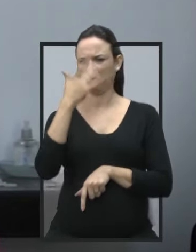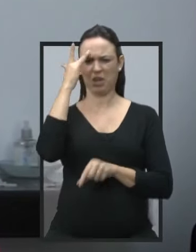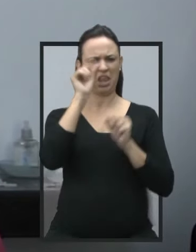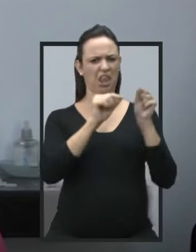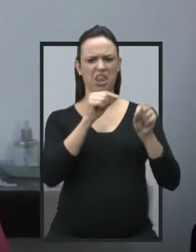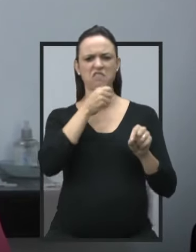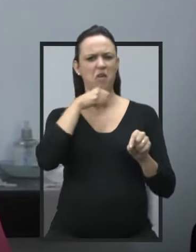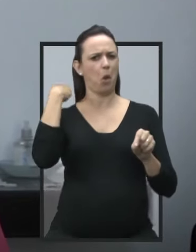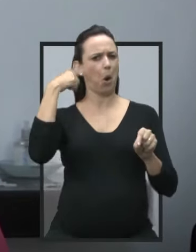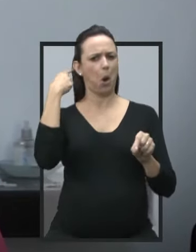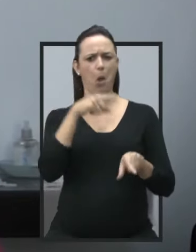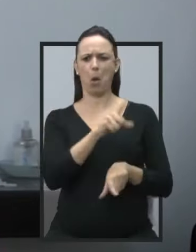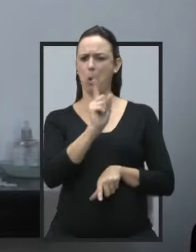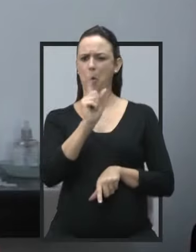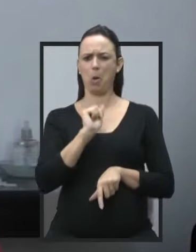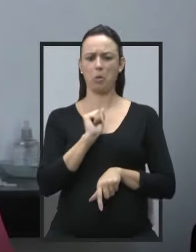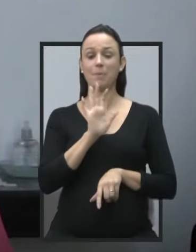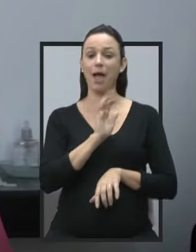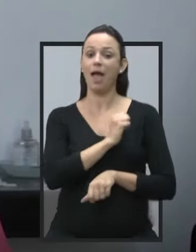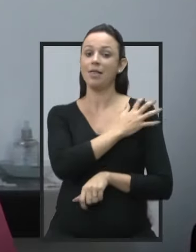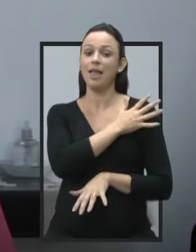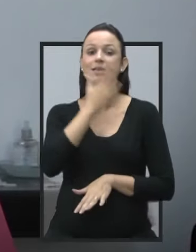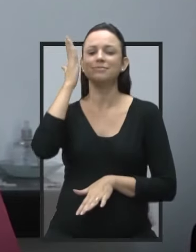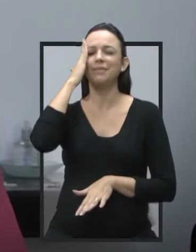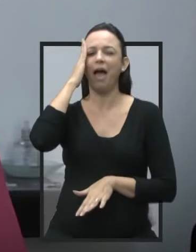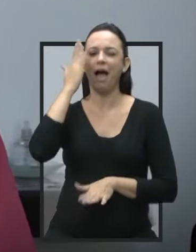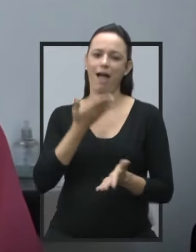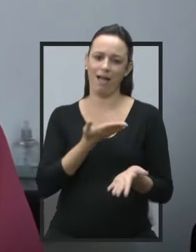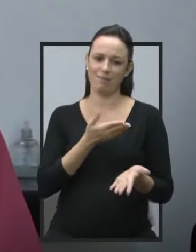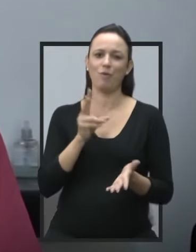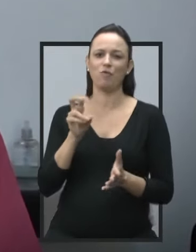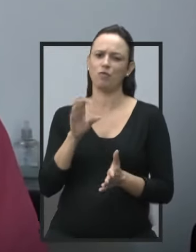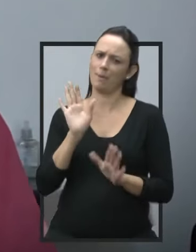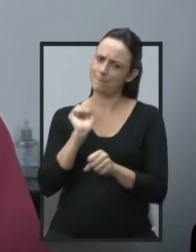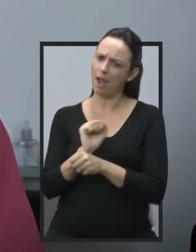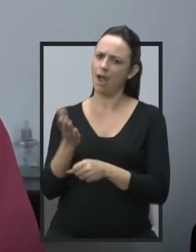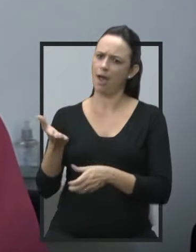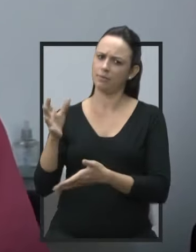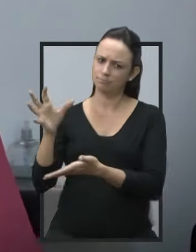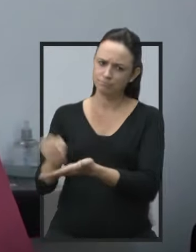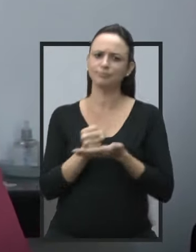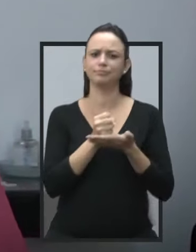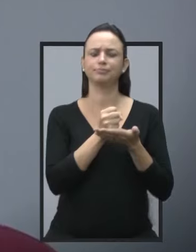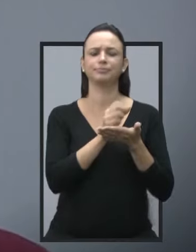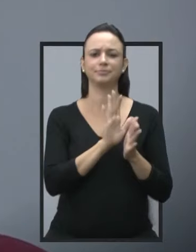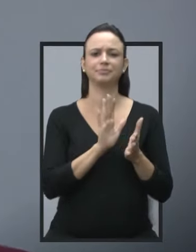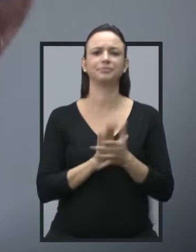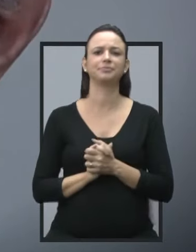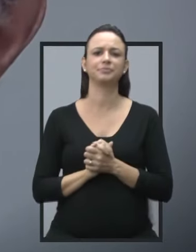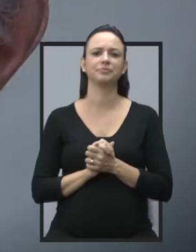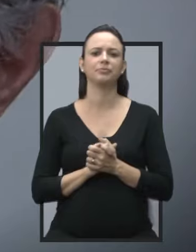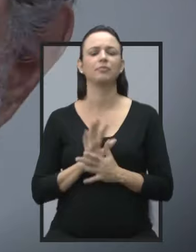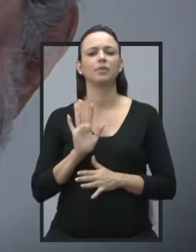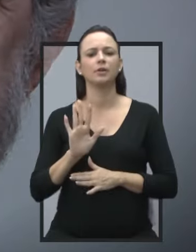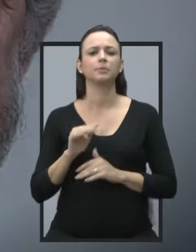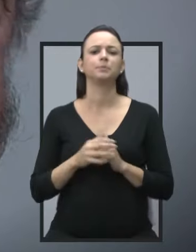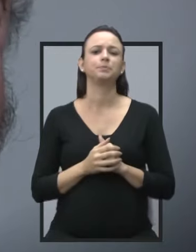não sei quem é esse velho louco aí. Aí o tenente sabia que era o vovô, falou, para com isso, rapaz. Pegou e